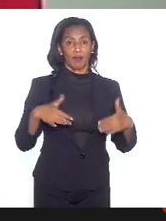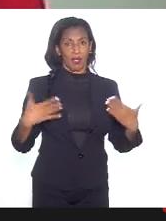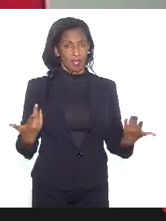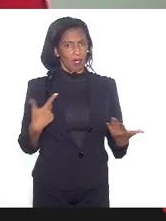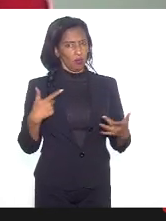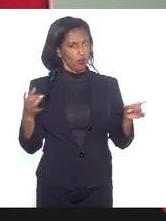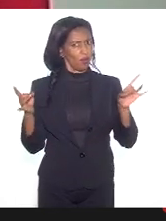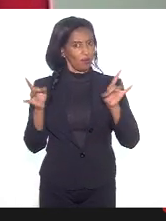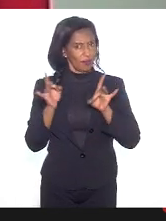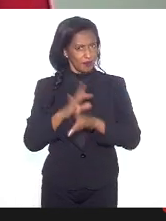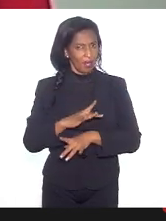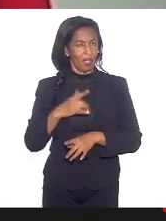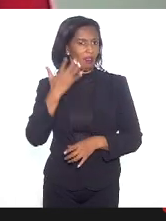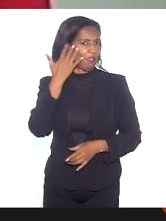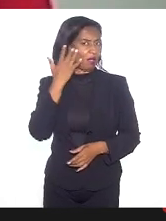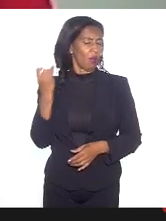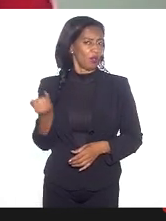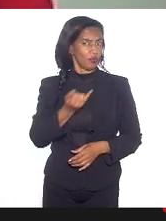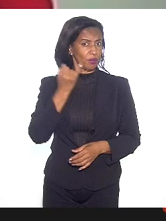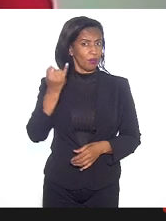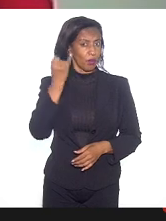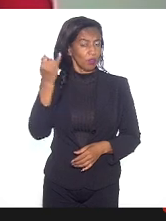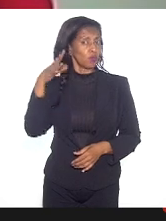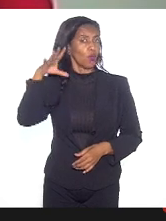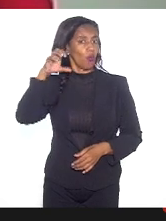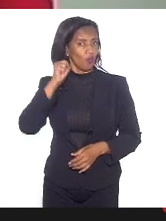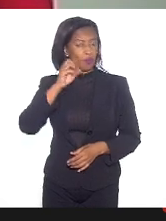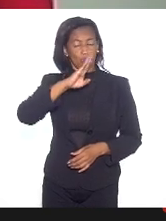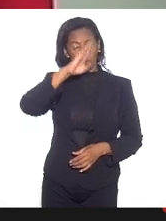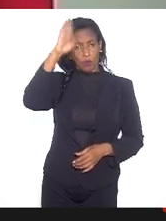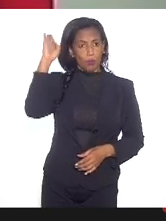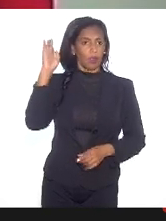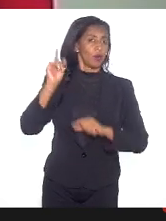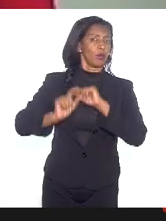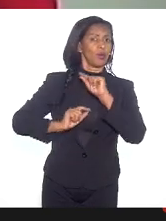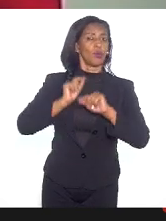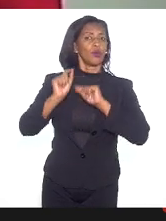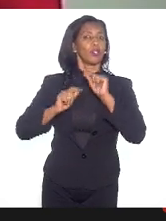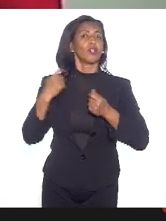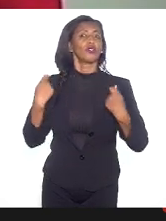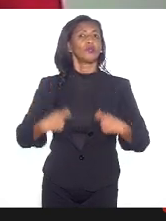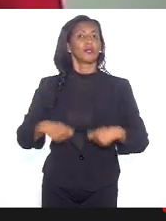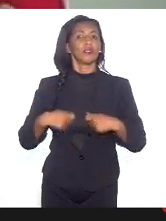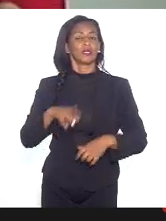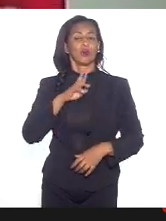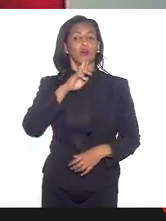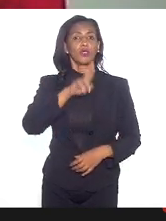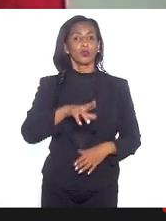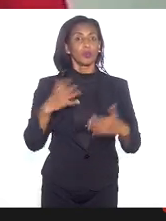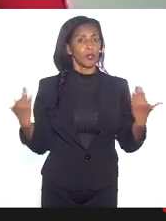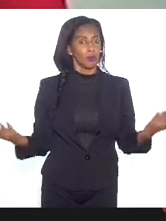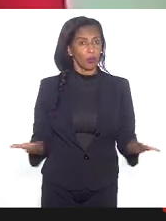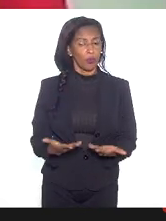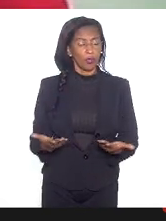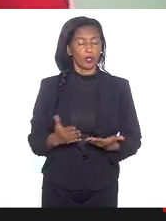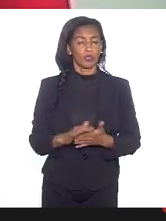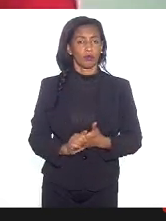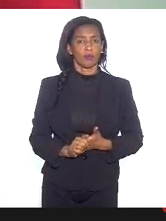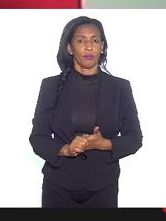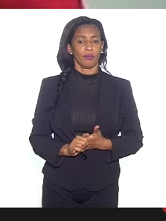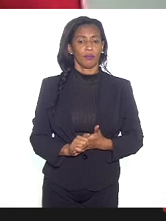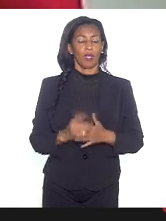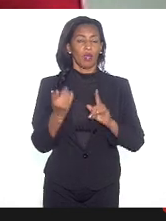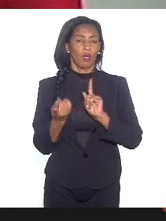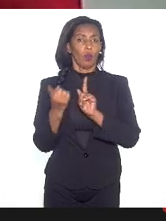vou encerrar, porque acho importante ouvir o Corpo de Bombeiros. O que nós precisamos responder aqui hoje é,